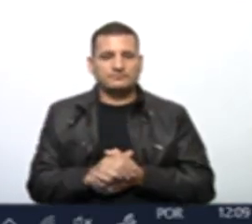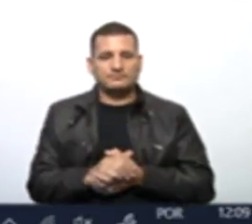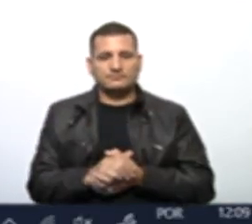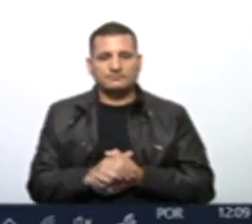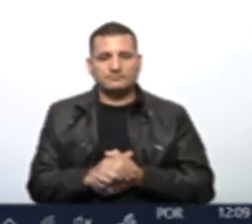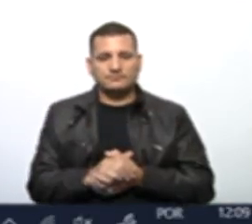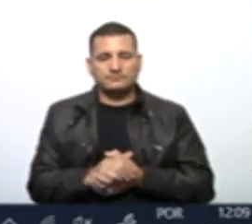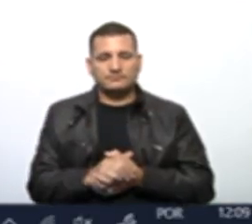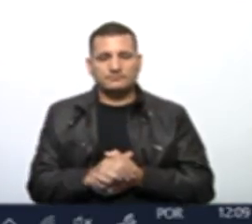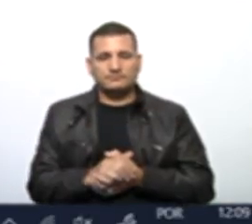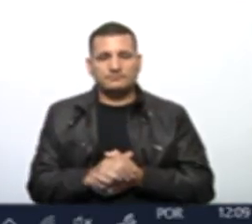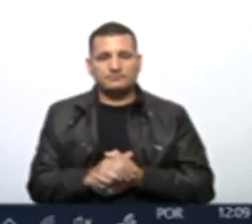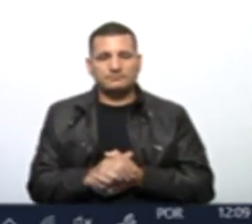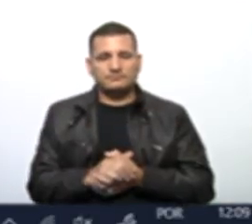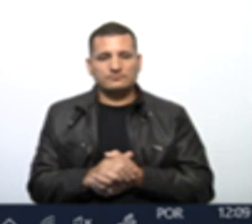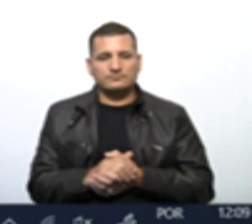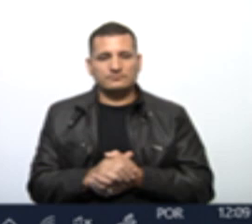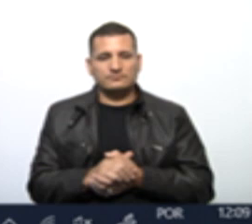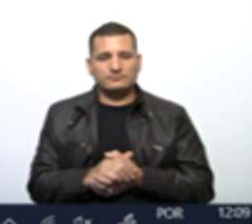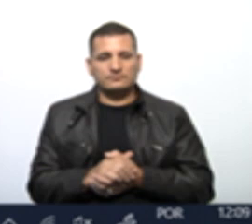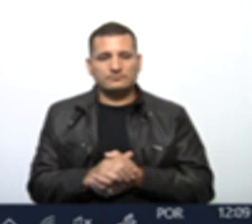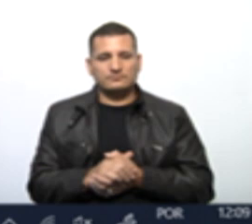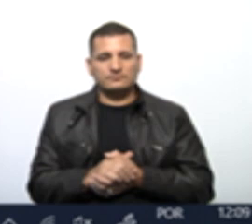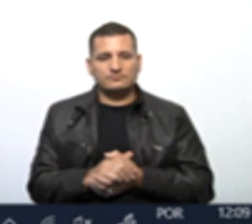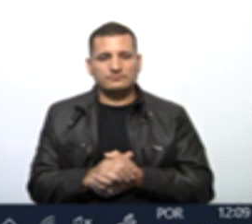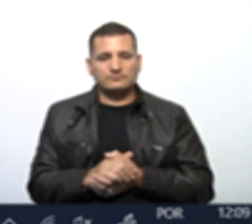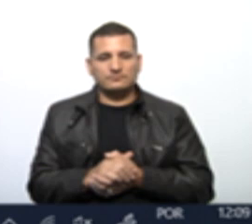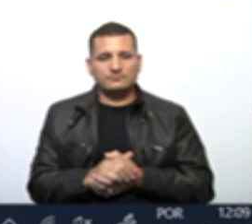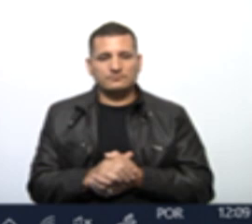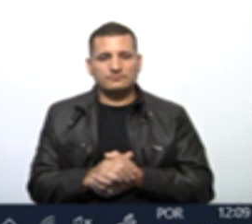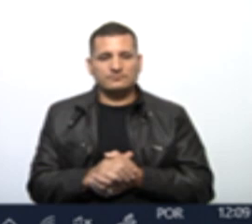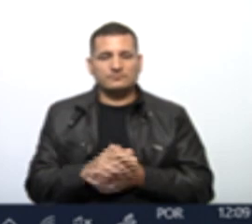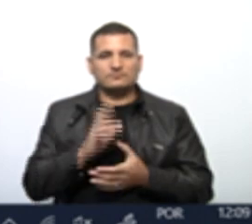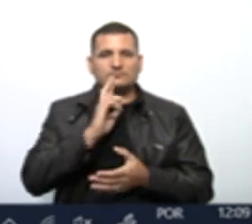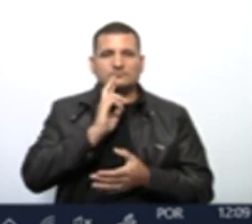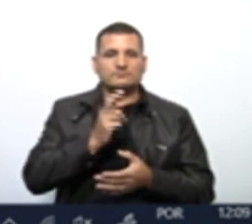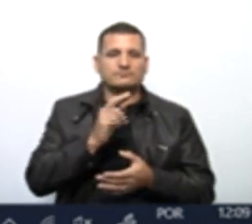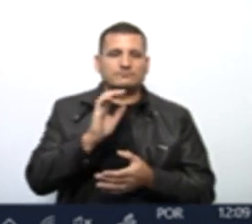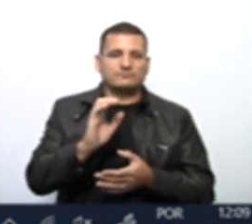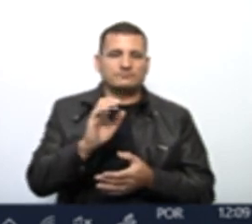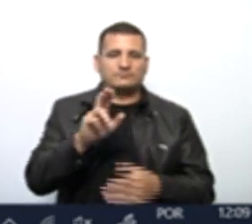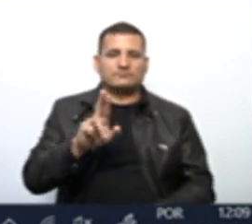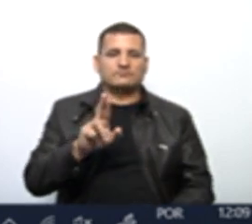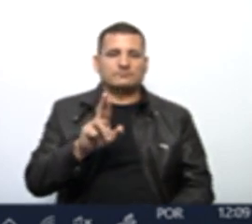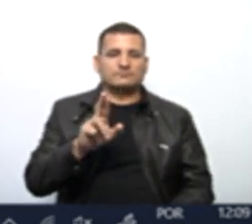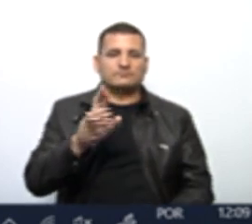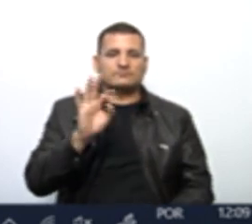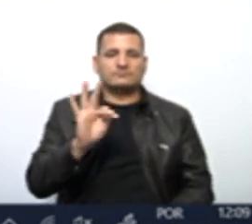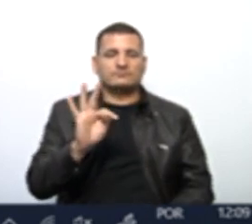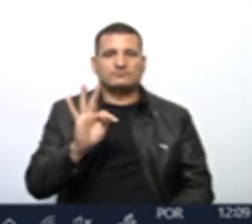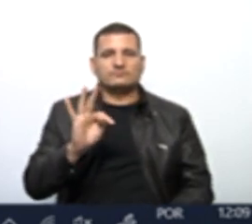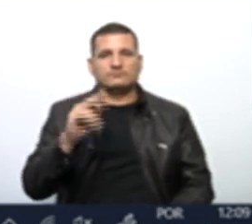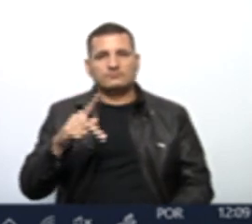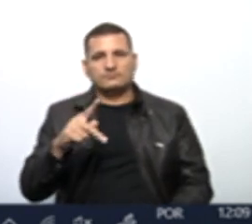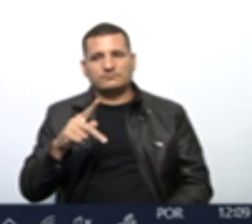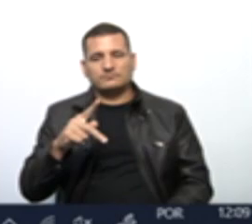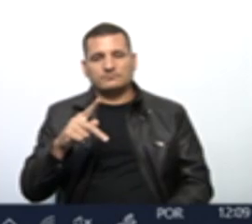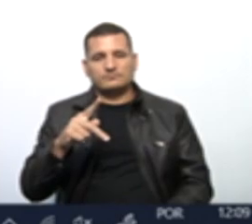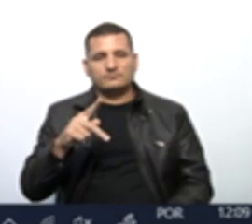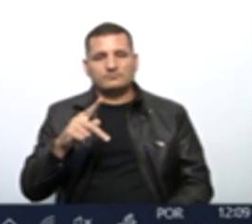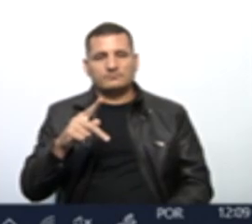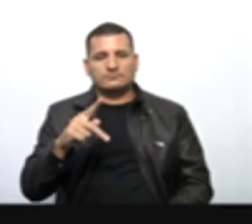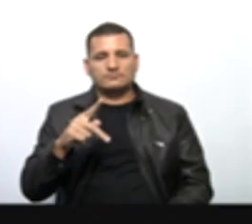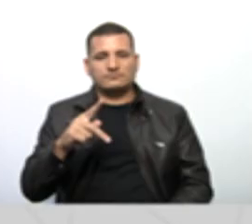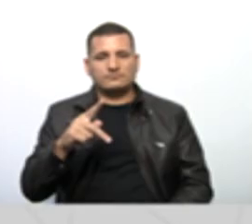disso ok ea nossa resposta é o tpi é isso aí é que você vai até capaz não achou nada só o